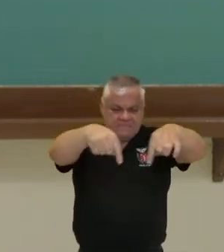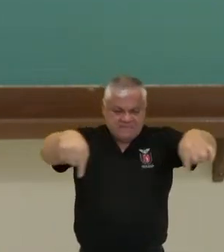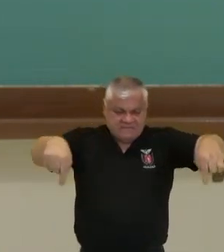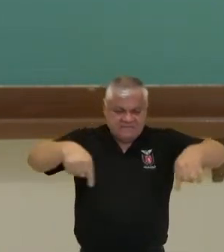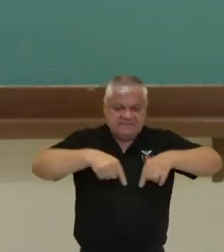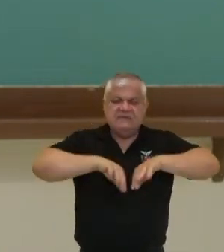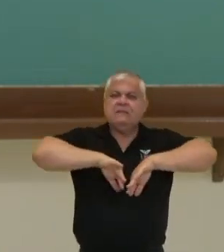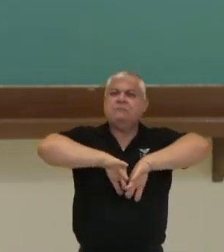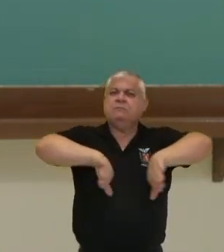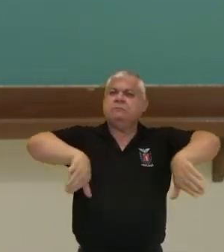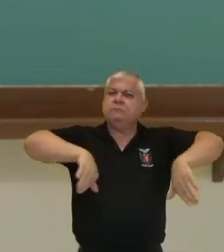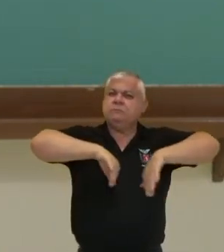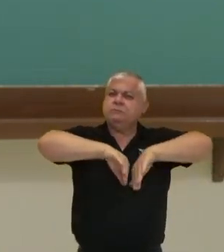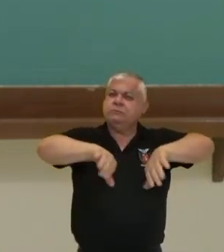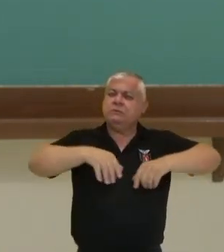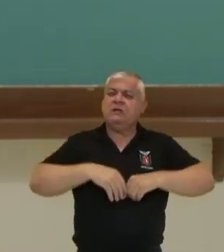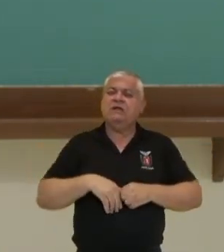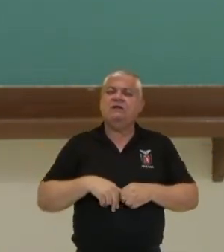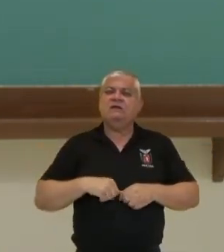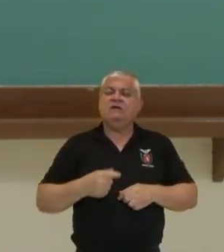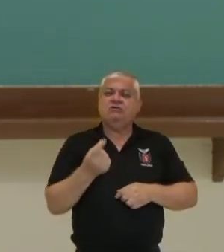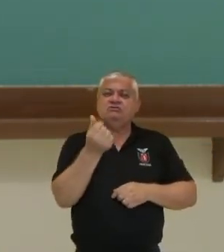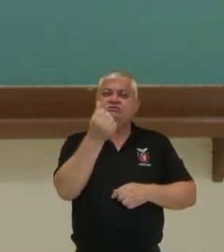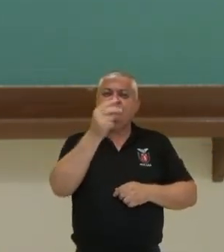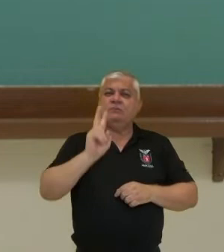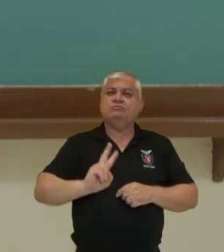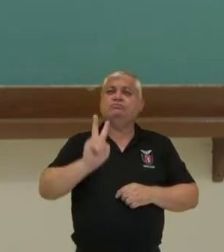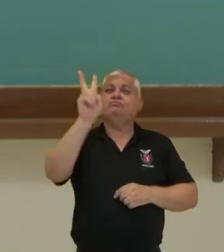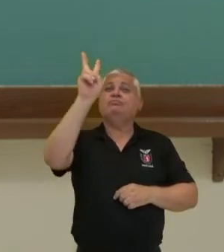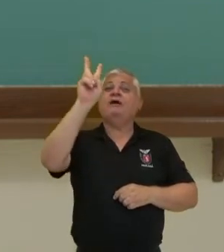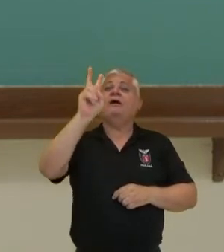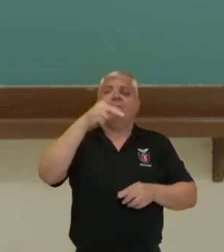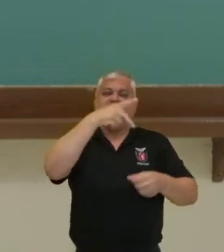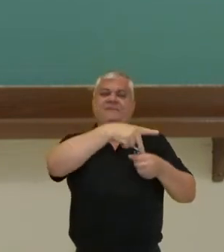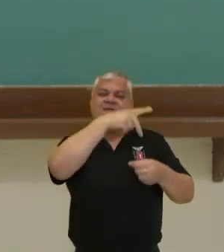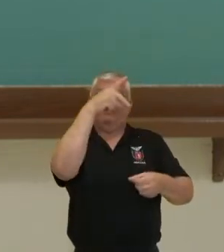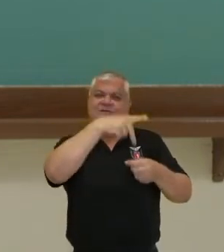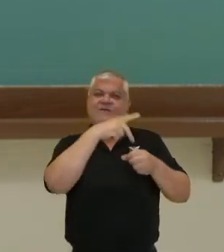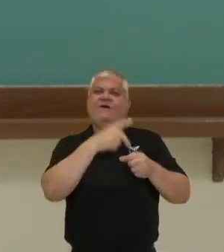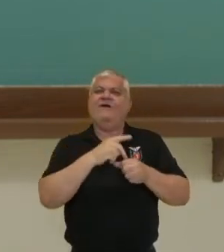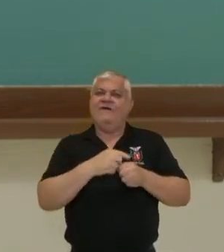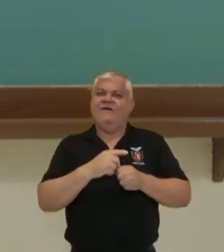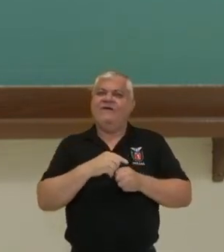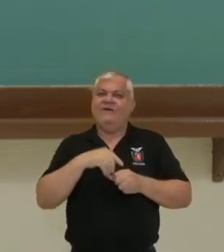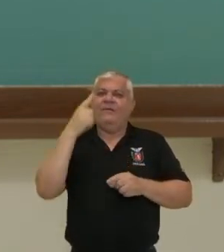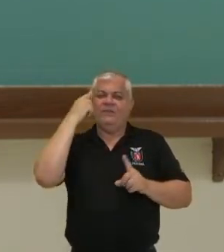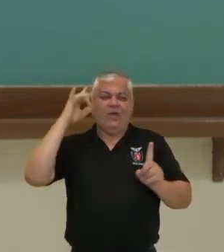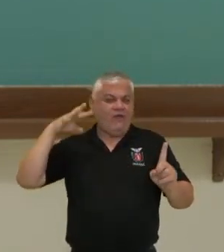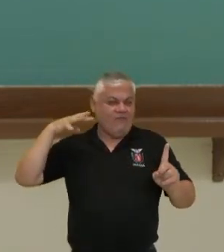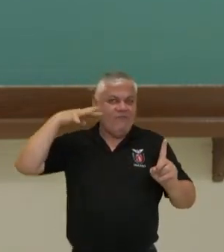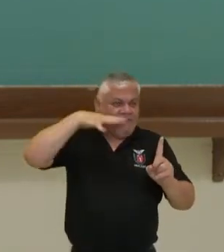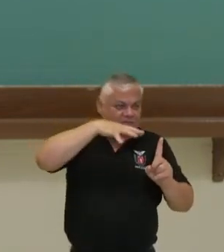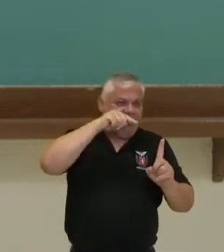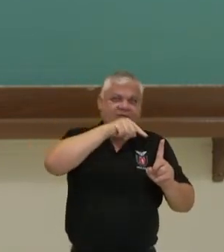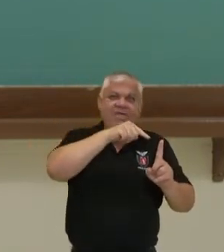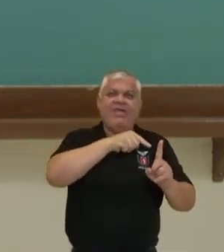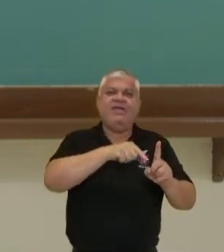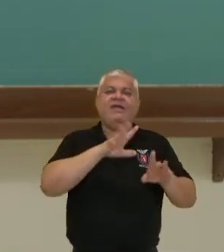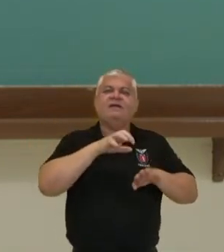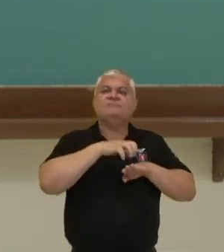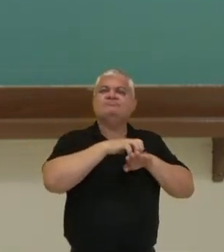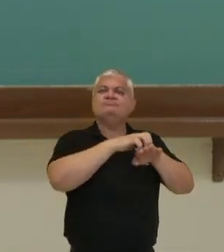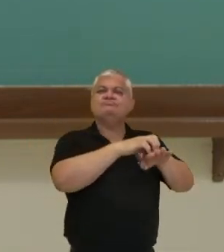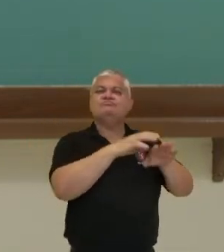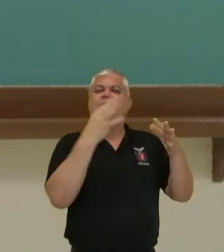centro da cidade usando o dinheiro que veio do petróleo para tentar atrair outro tipo de mercado e movimentar a economia do país